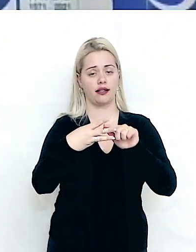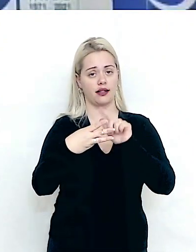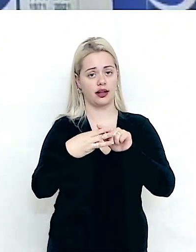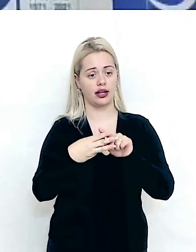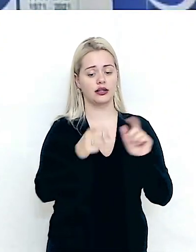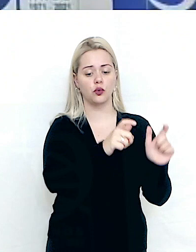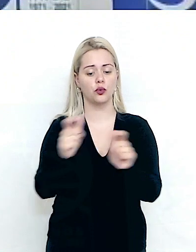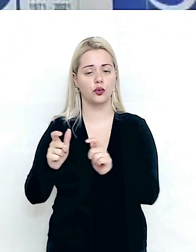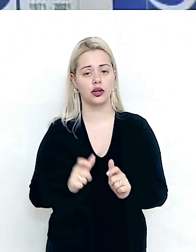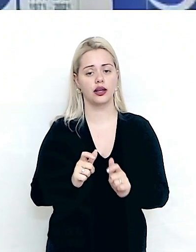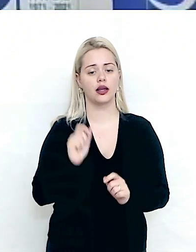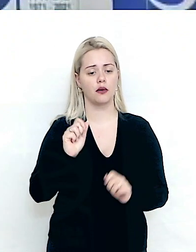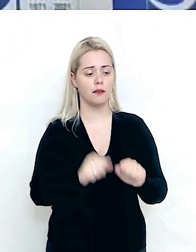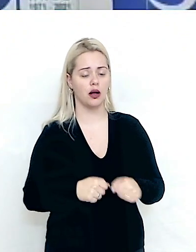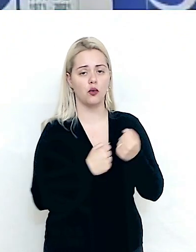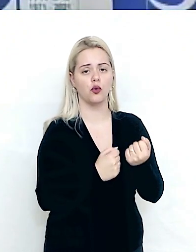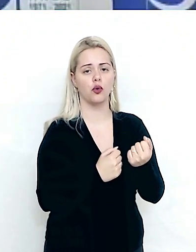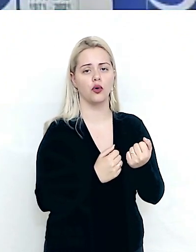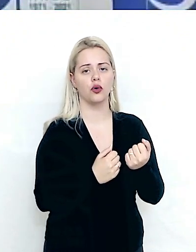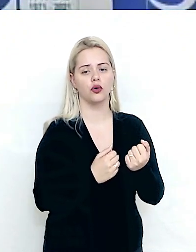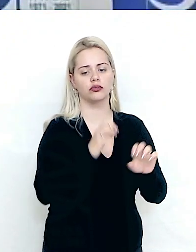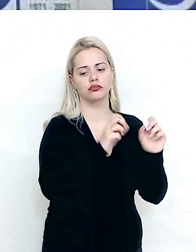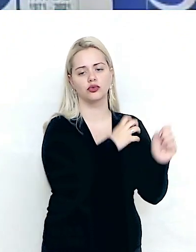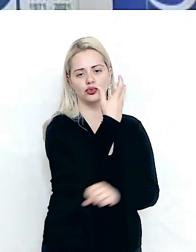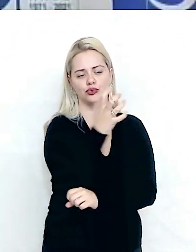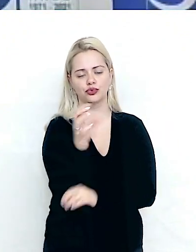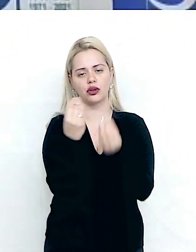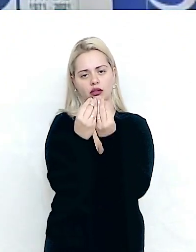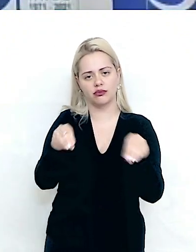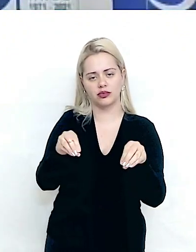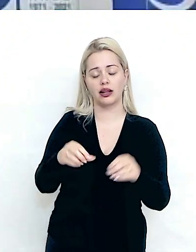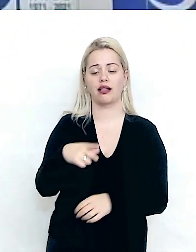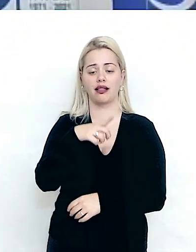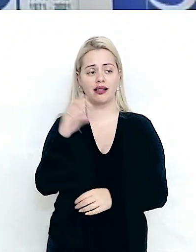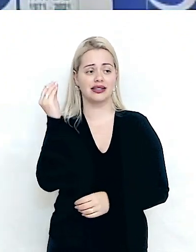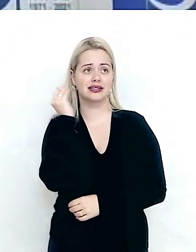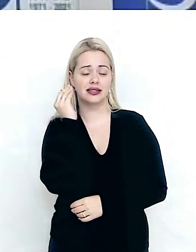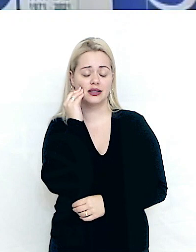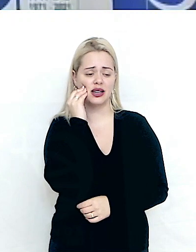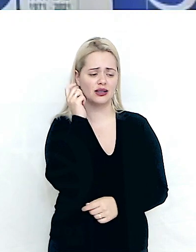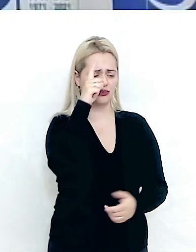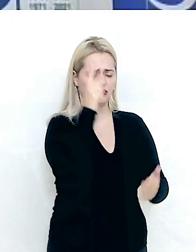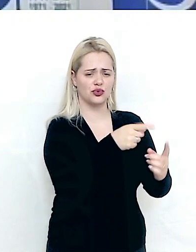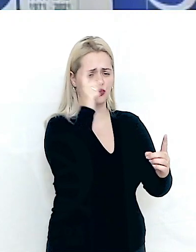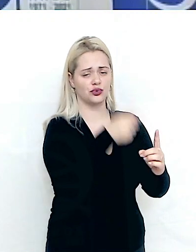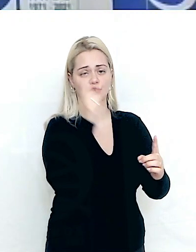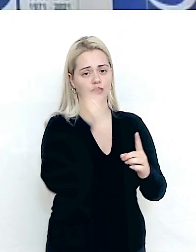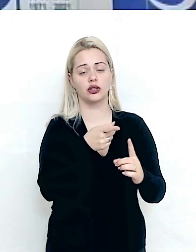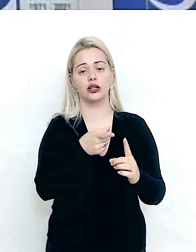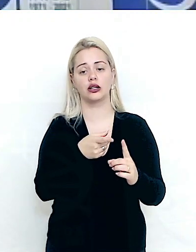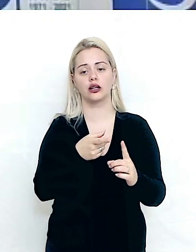se comprometeram a apoiar o combate ao desmatamento. Você tentar puni-los, prejudicando as exportações